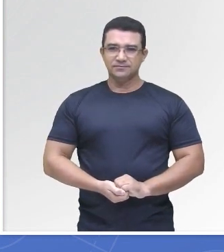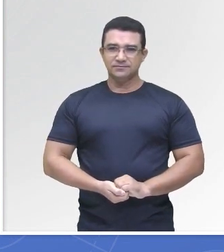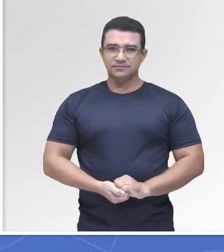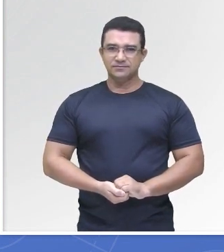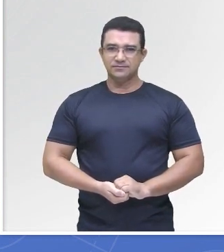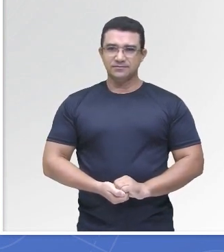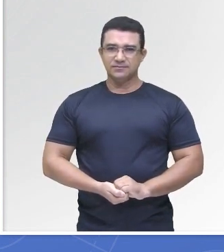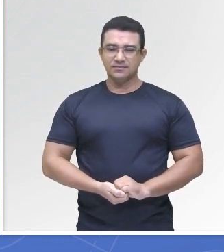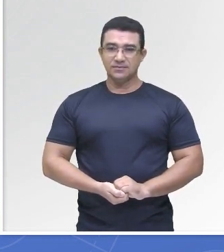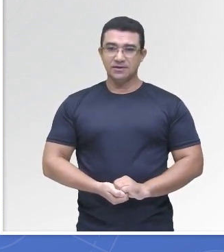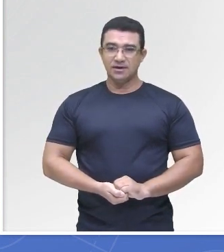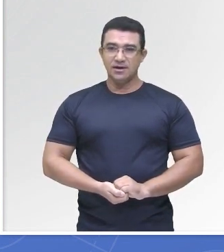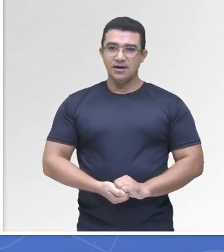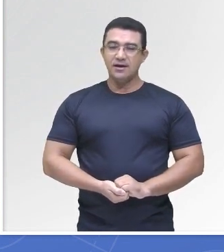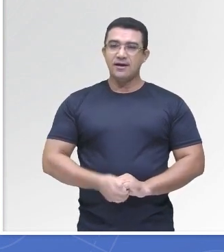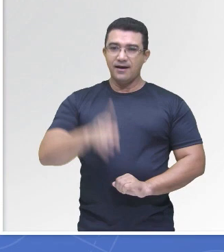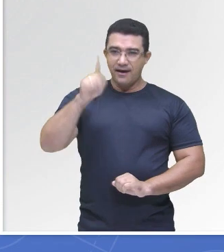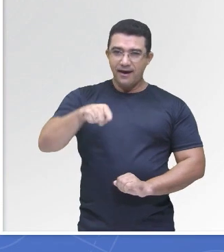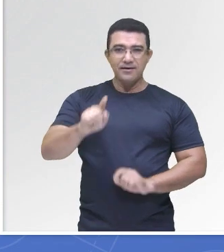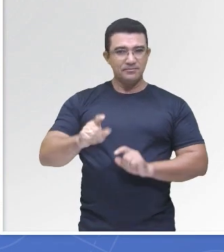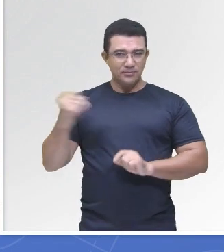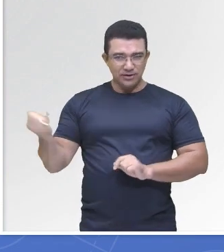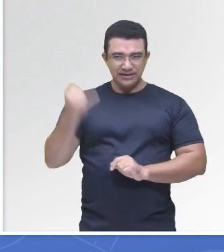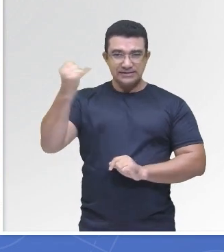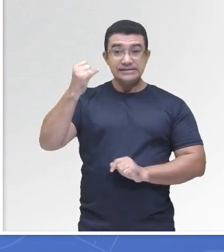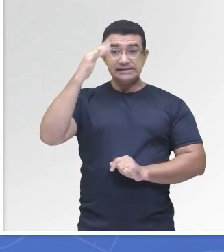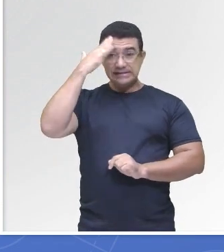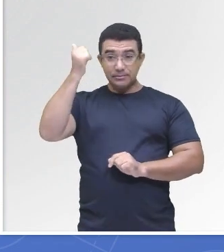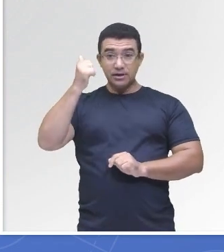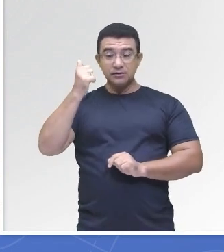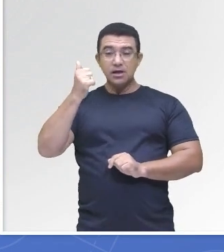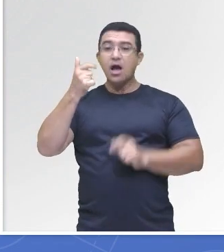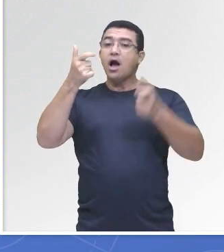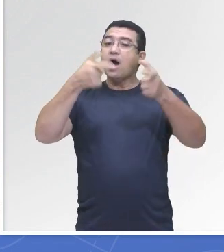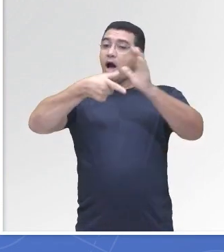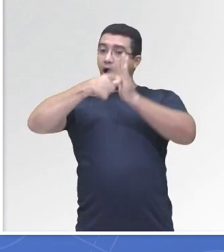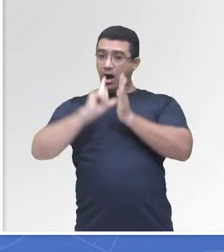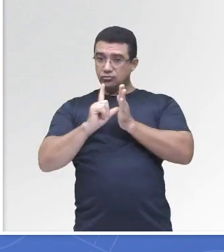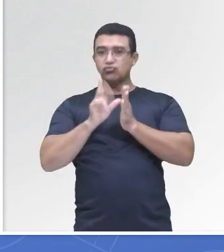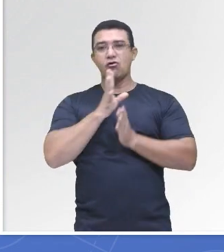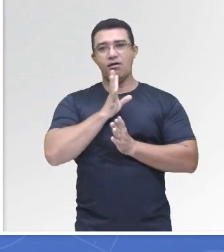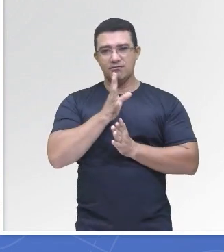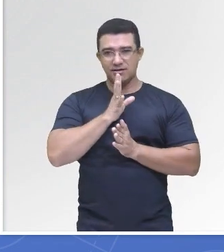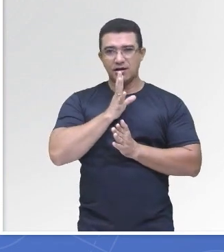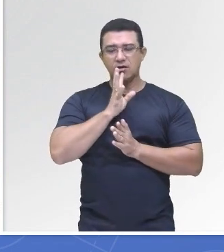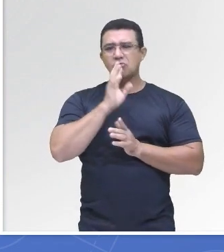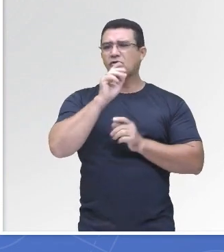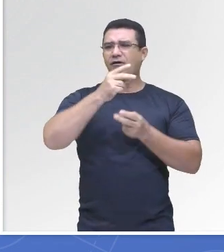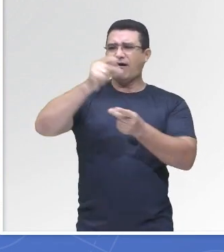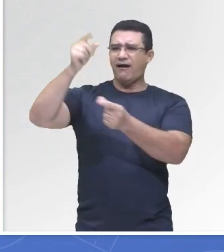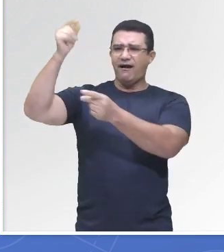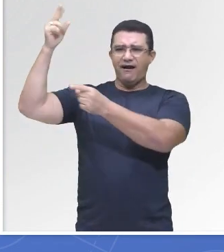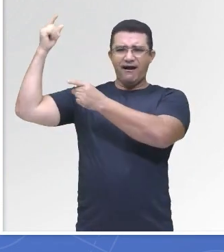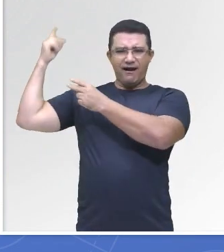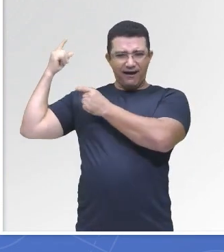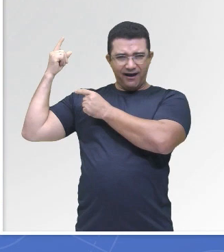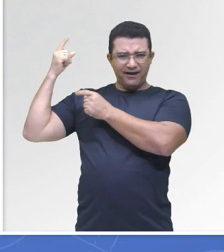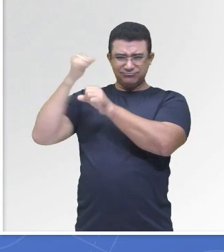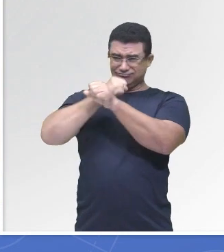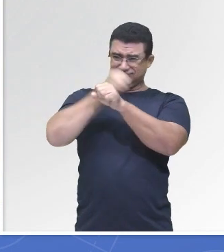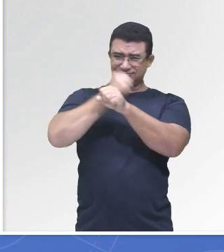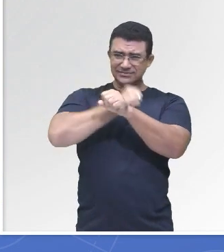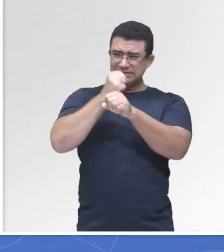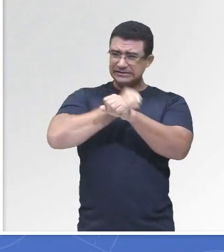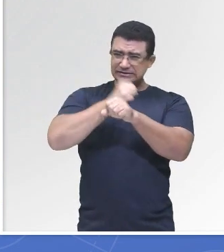Então a gente vai ver que para descobrir tudo isso, e eu sei que você deve estar curioso, se foi há tanto tempo atrás, e a gente está falando